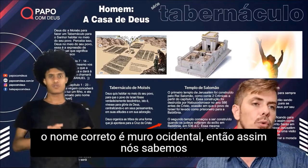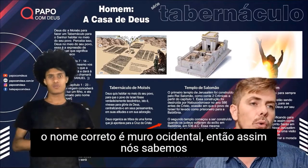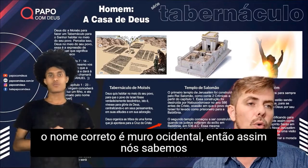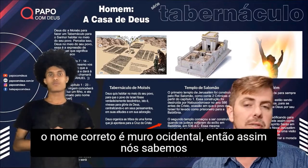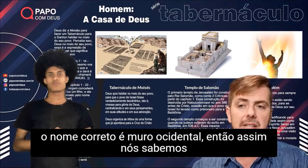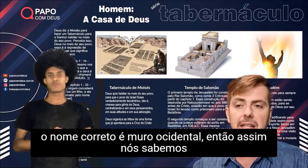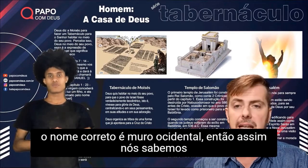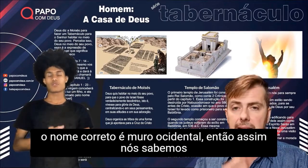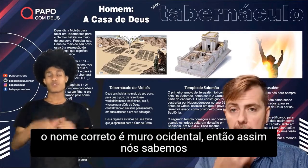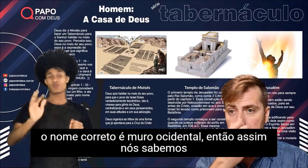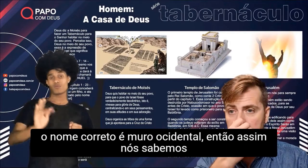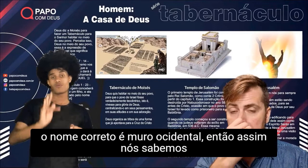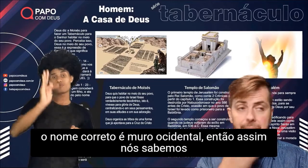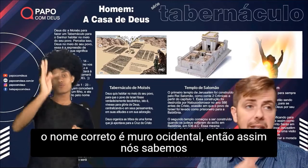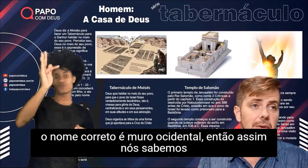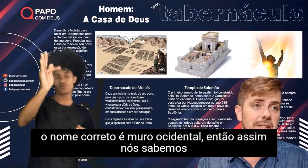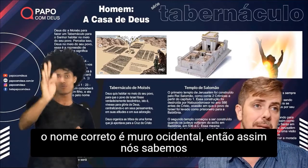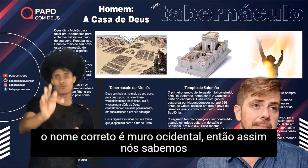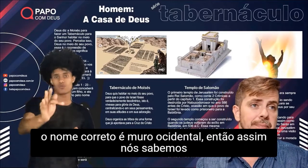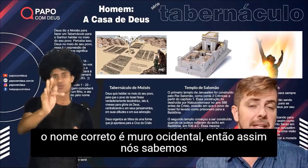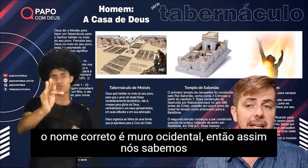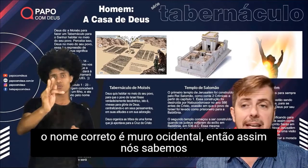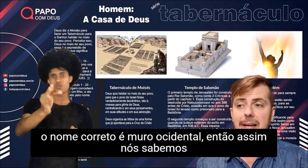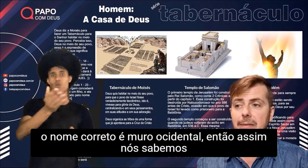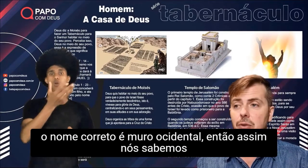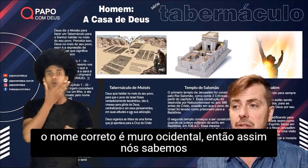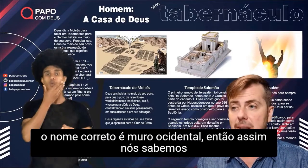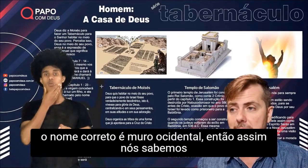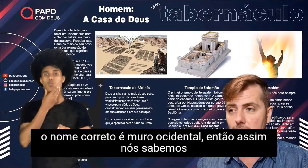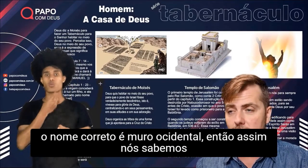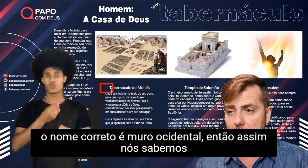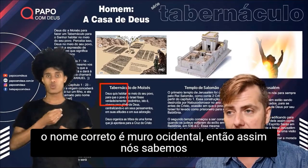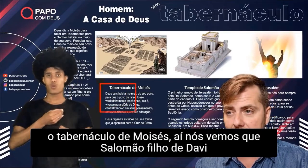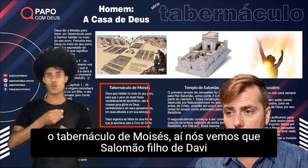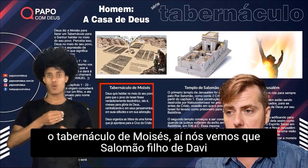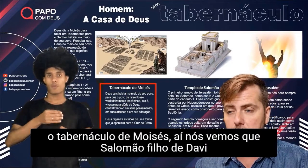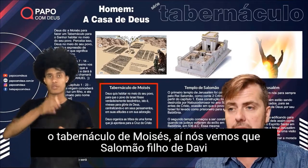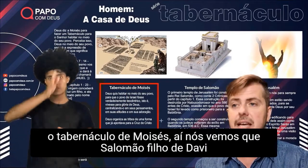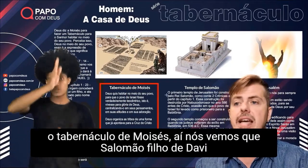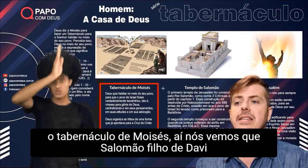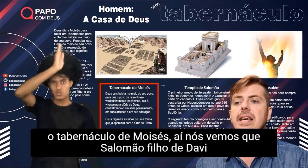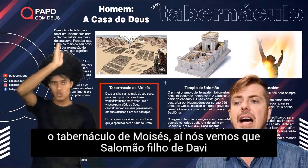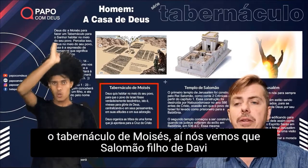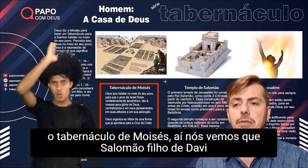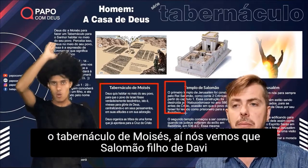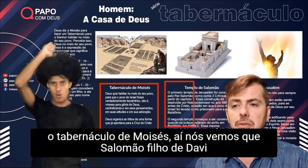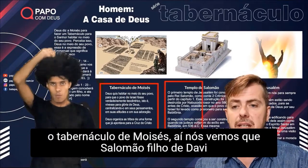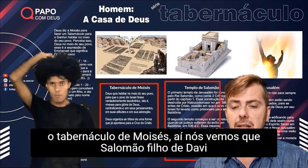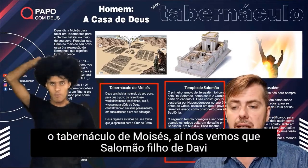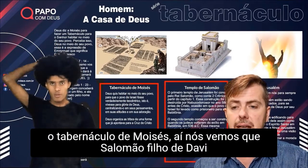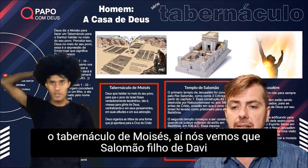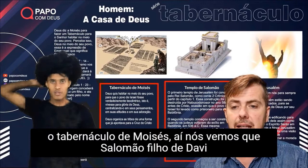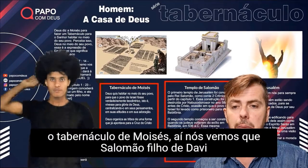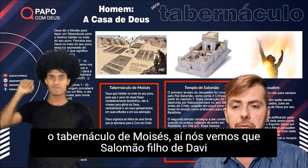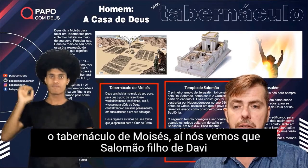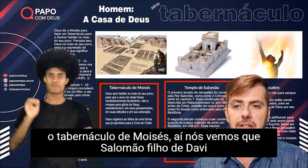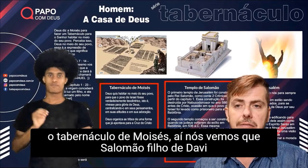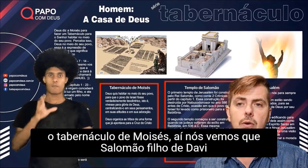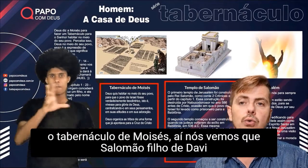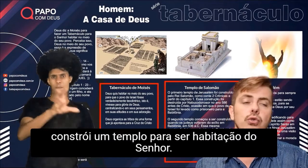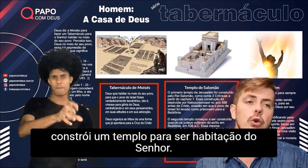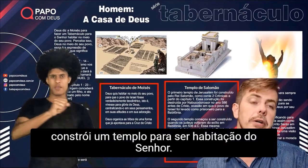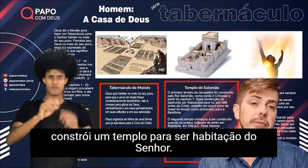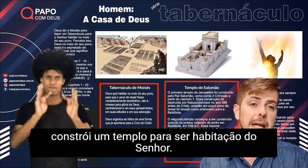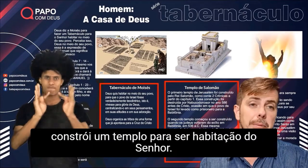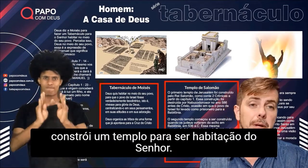é Muro Ocidental. Então, assim, nós sabemos do tabernáculo de Moisés, aí nós vemos que Salomão, filho de